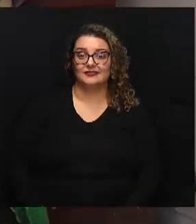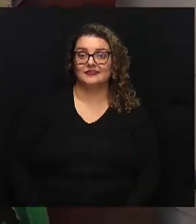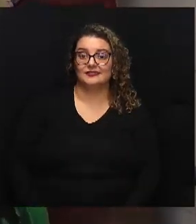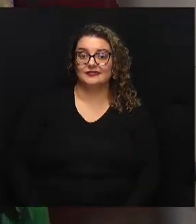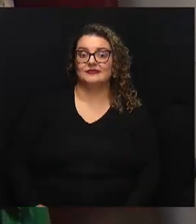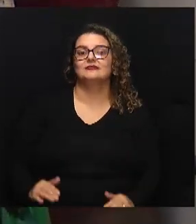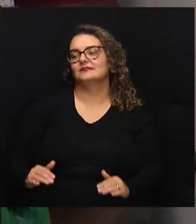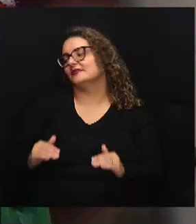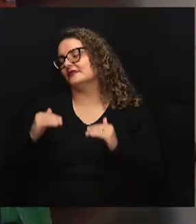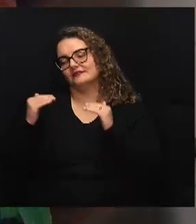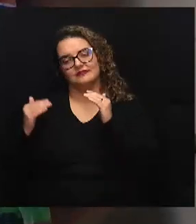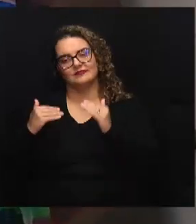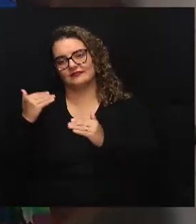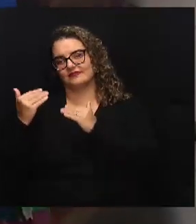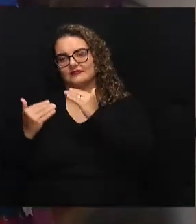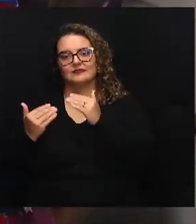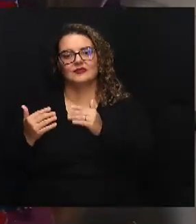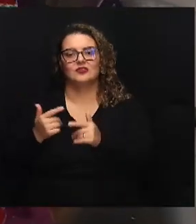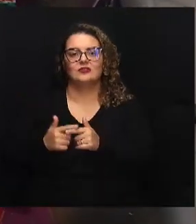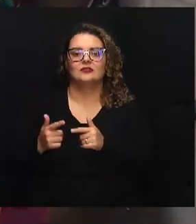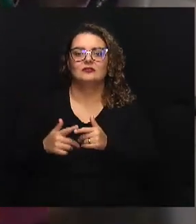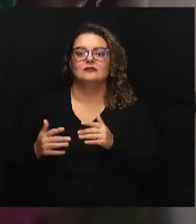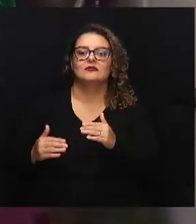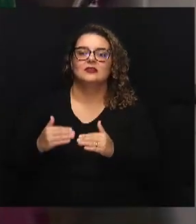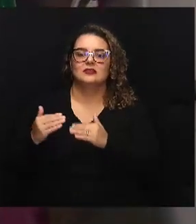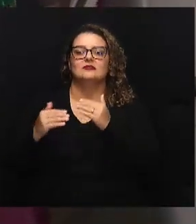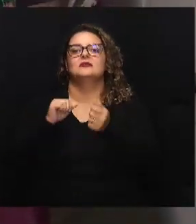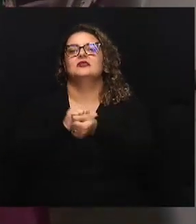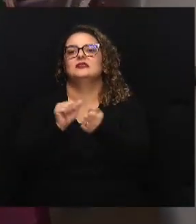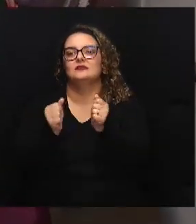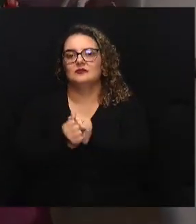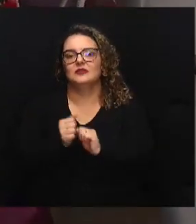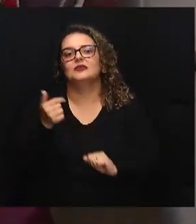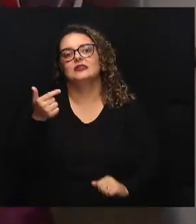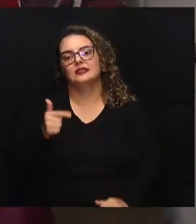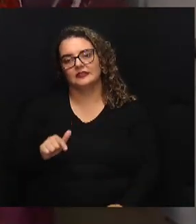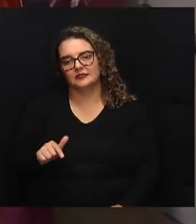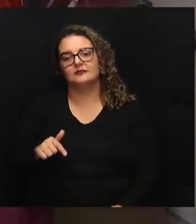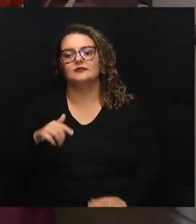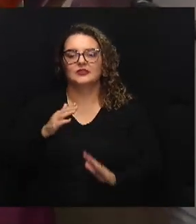esses problemas, me reergo e continuo pintando.